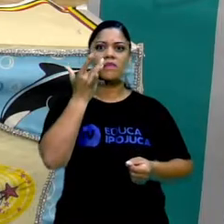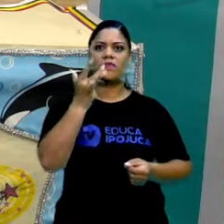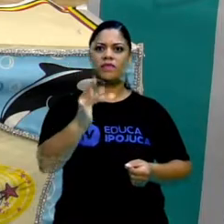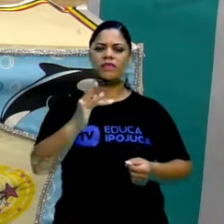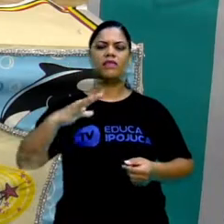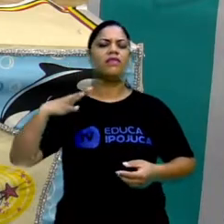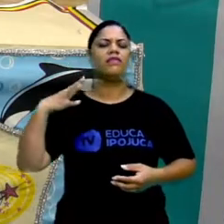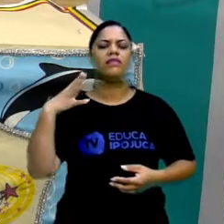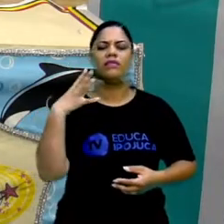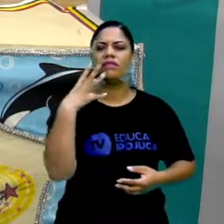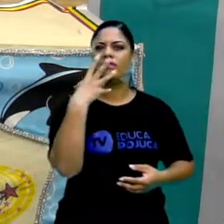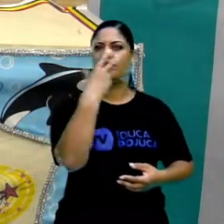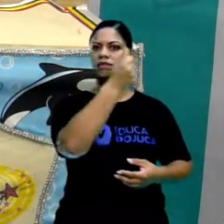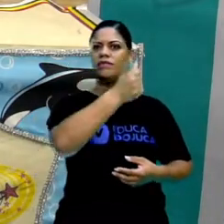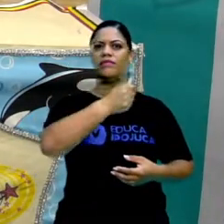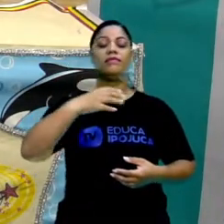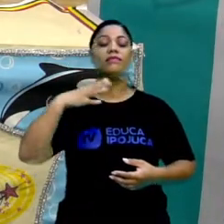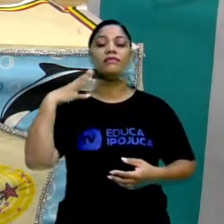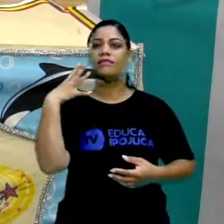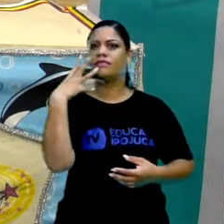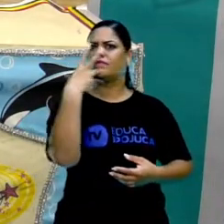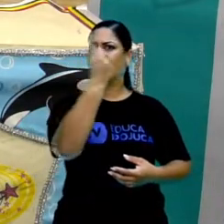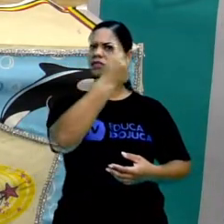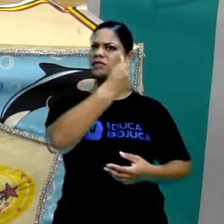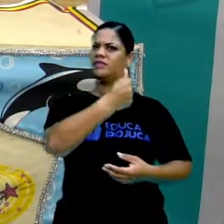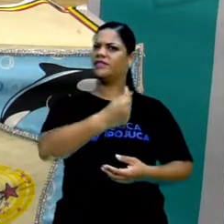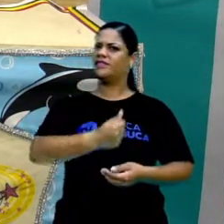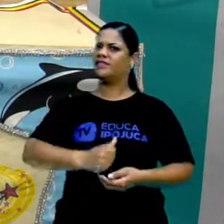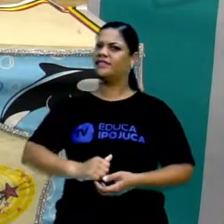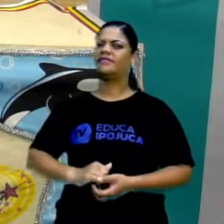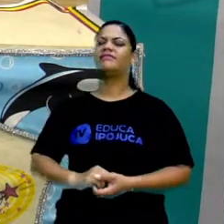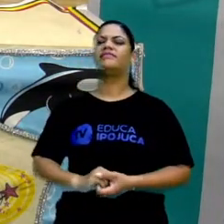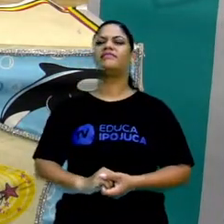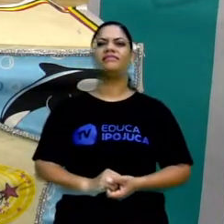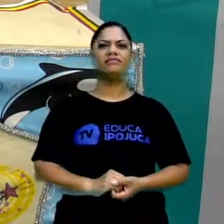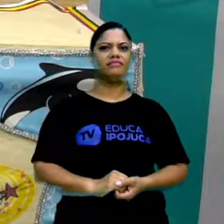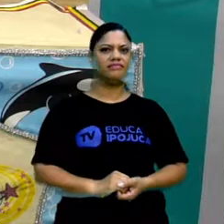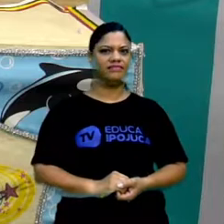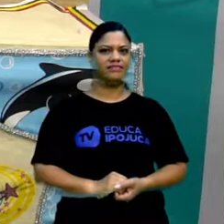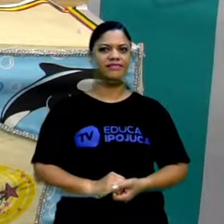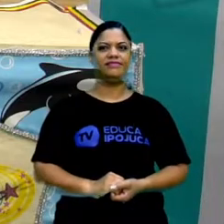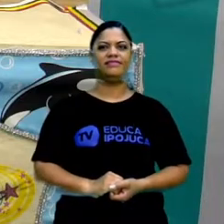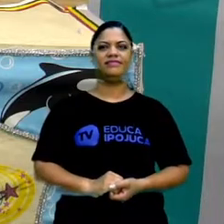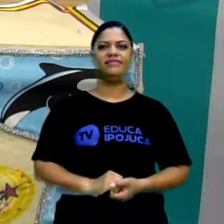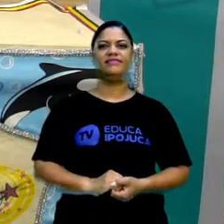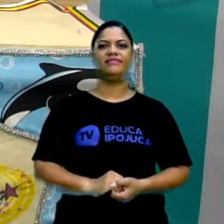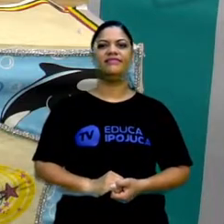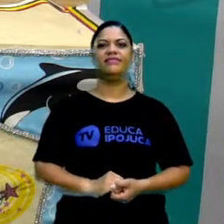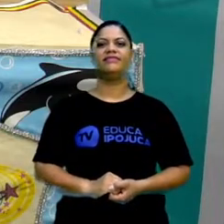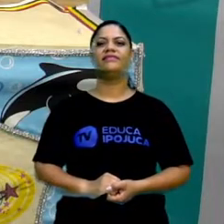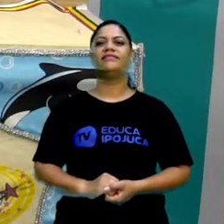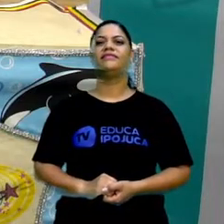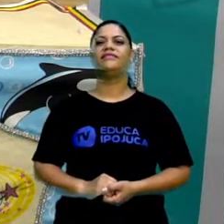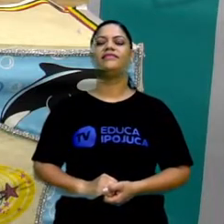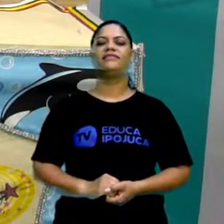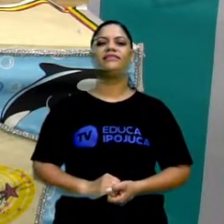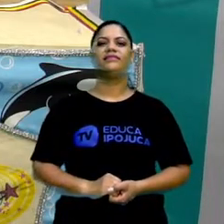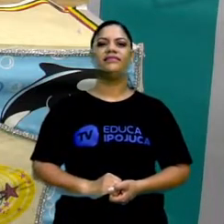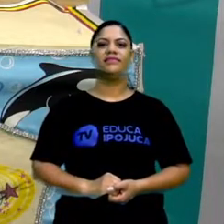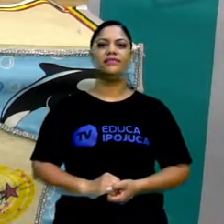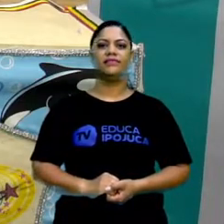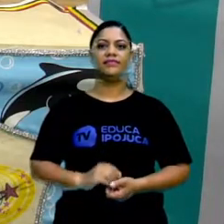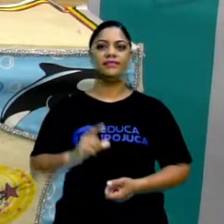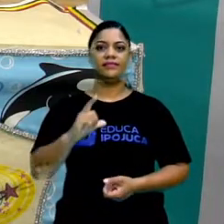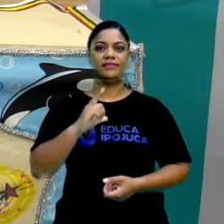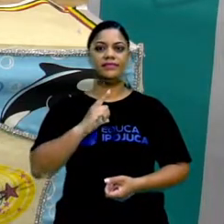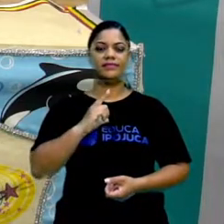tão bonita a estátua, vocês estão vendo aqui como ela era bonita essa estátua? Linda, linda! Isso linda. Mesmo, ó, ele tinha um